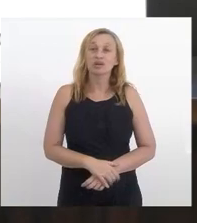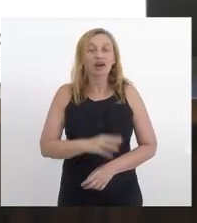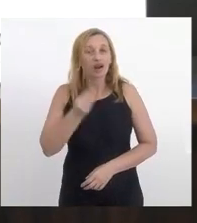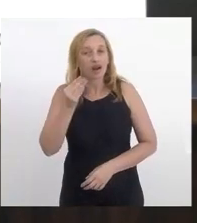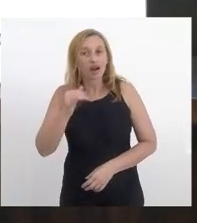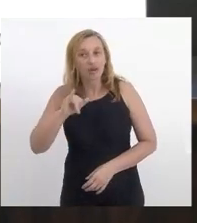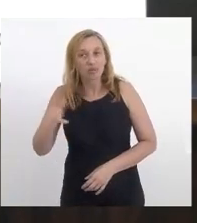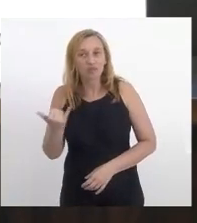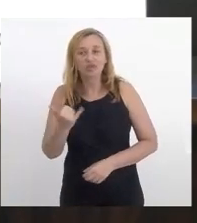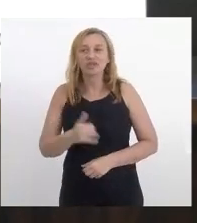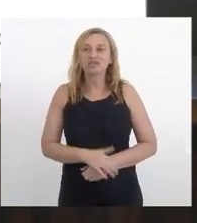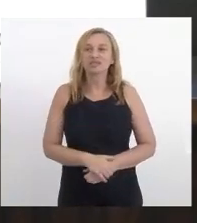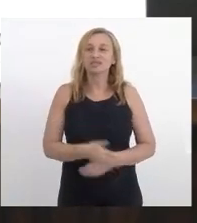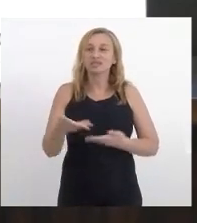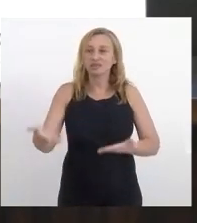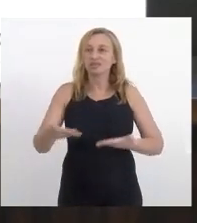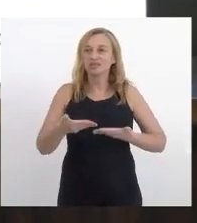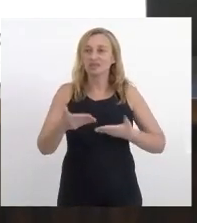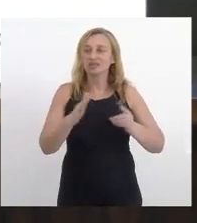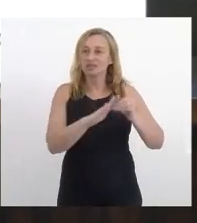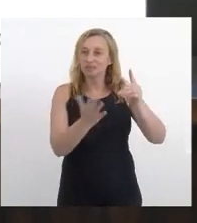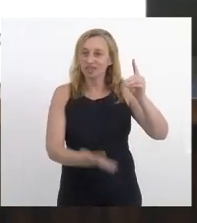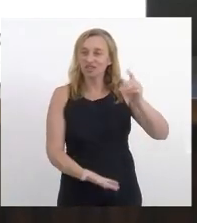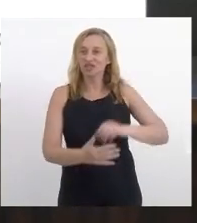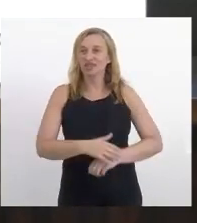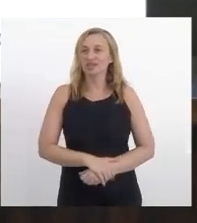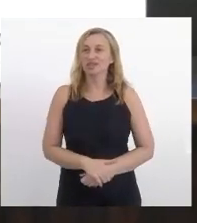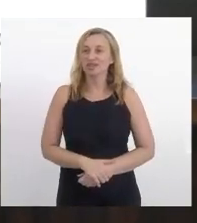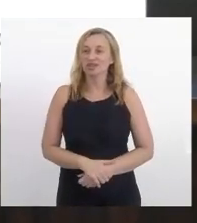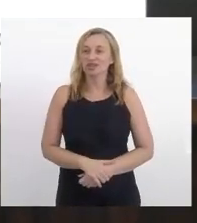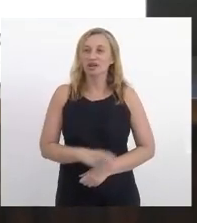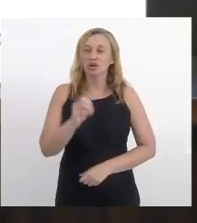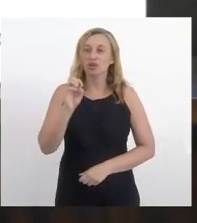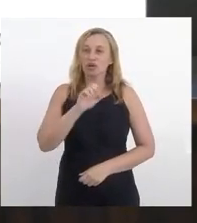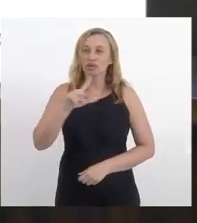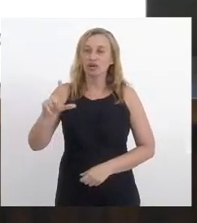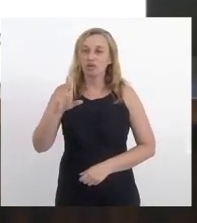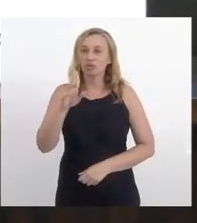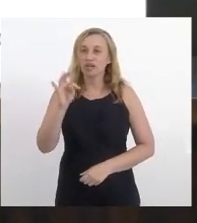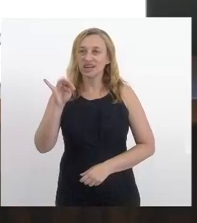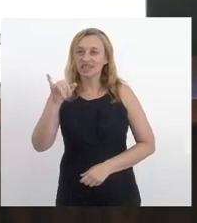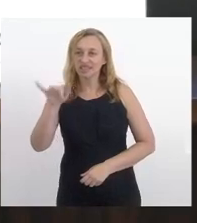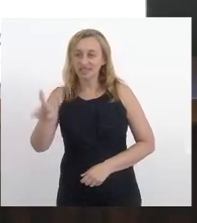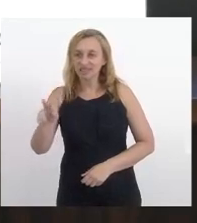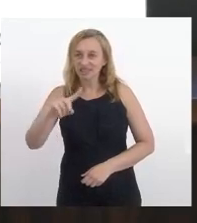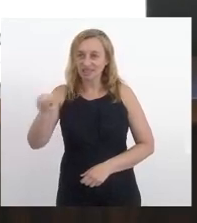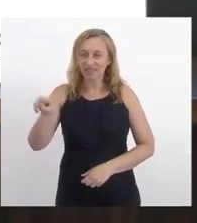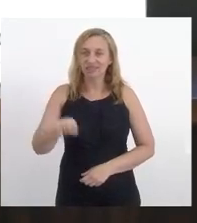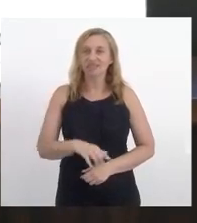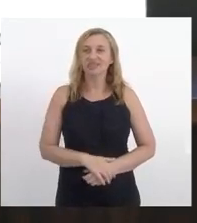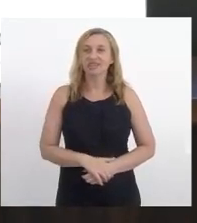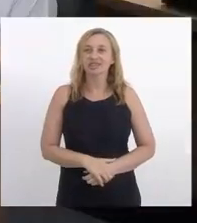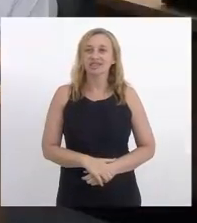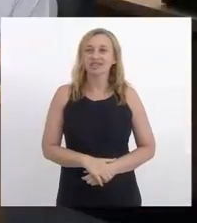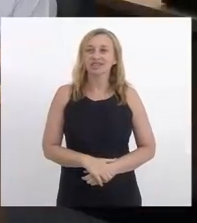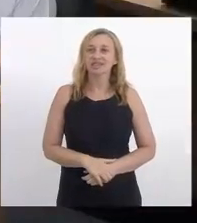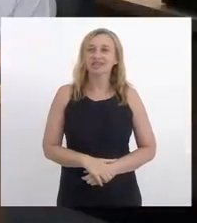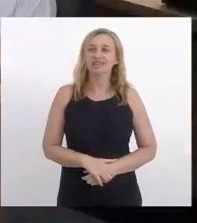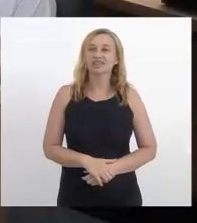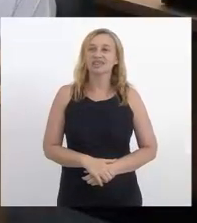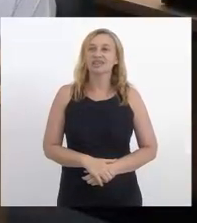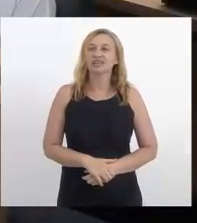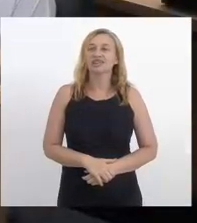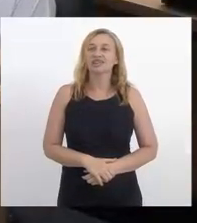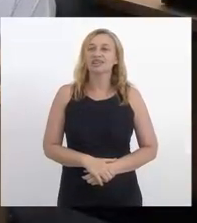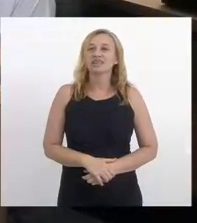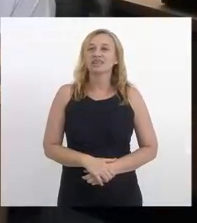aproveito para convidar os homenageados. Coronel Biratã Ângelo, da Grande Loja Maçônica do